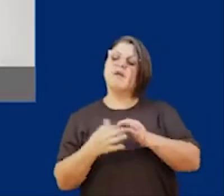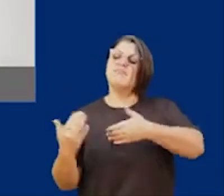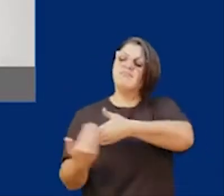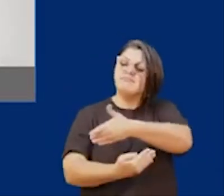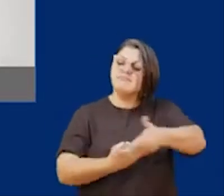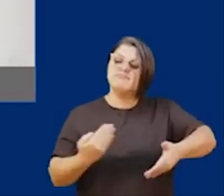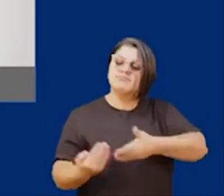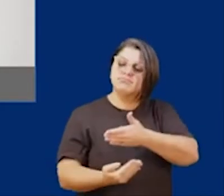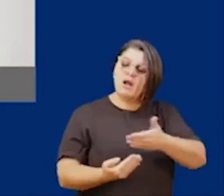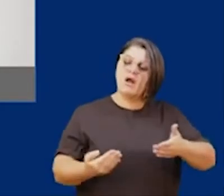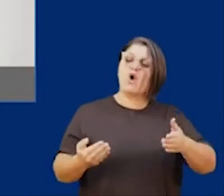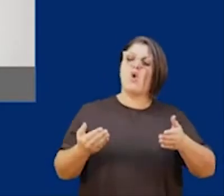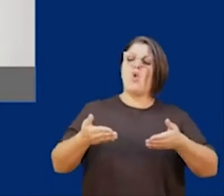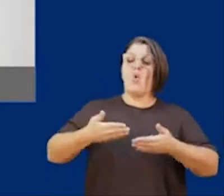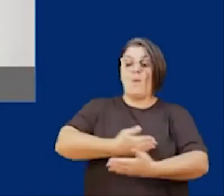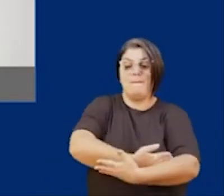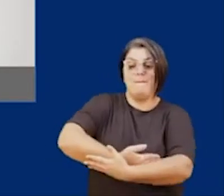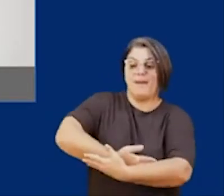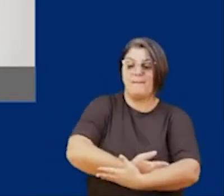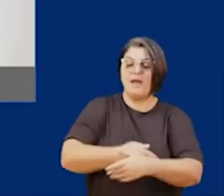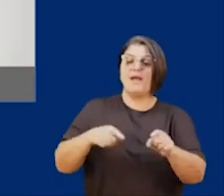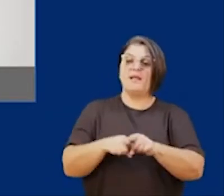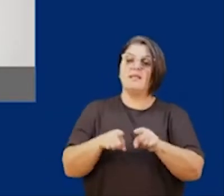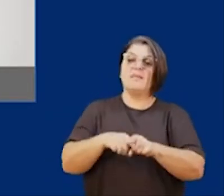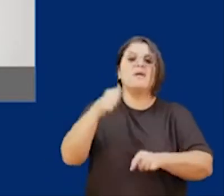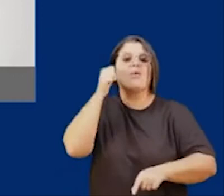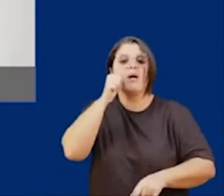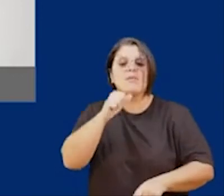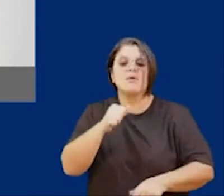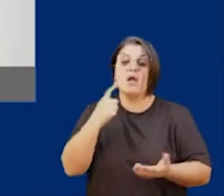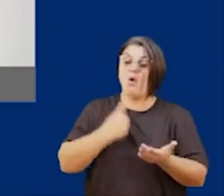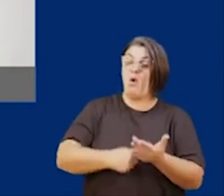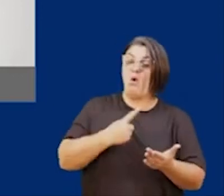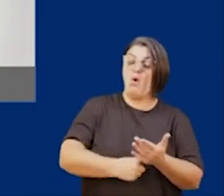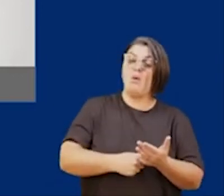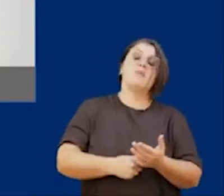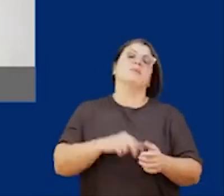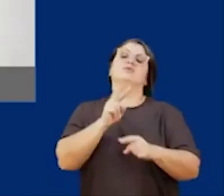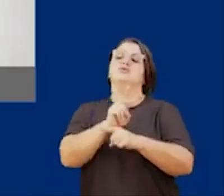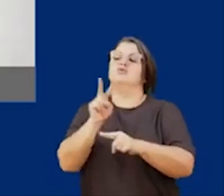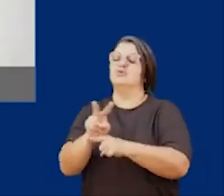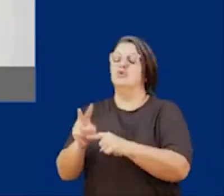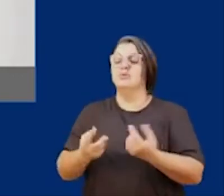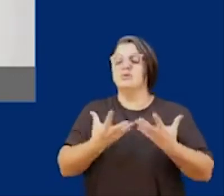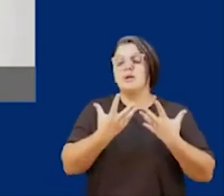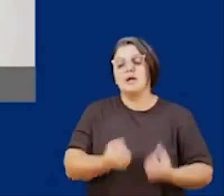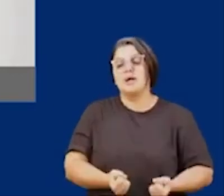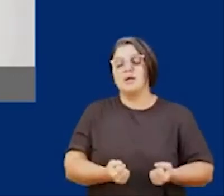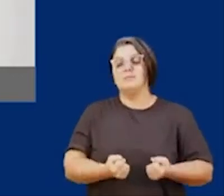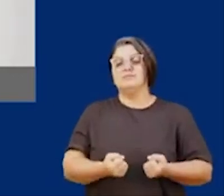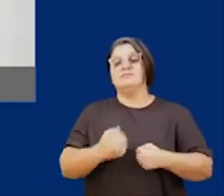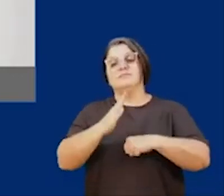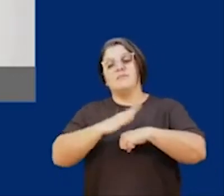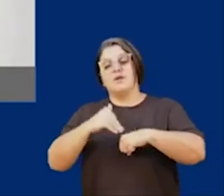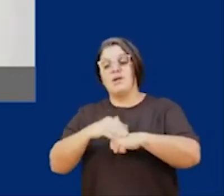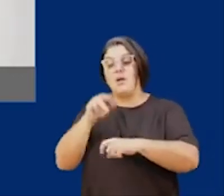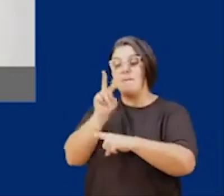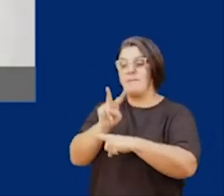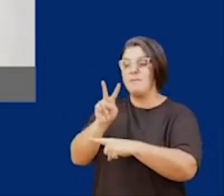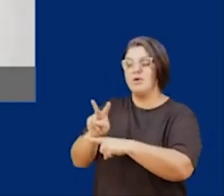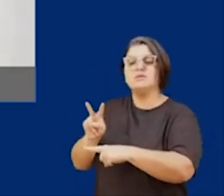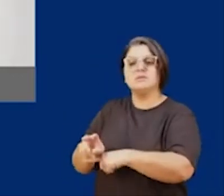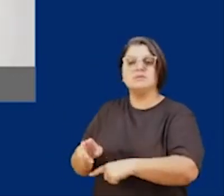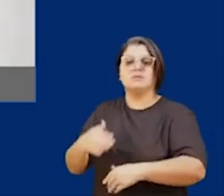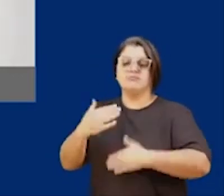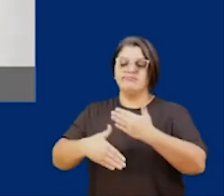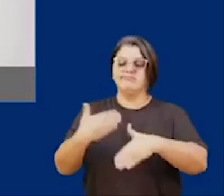mulher também se comprometam em acolher e cuidar e proteger esse processo tão importante,